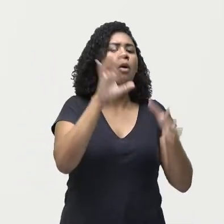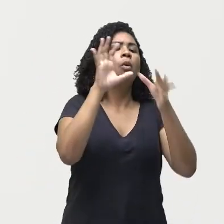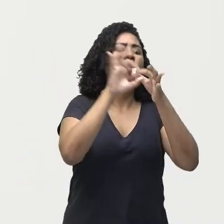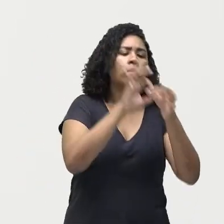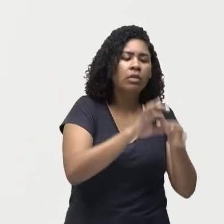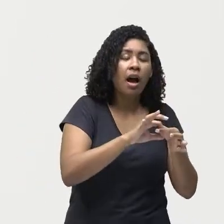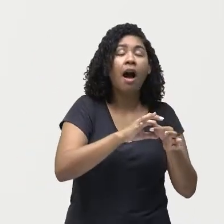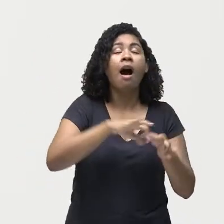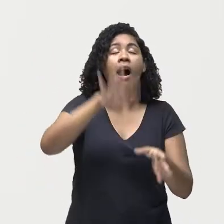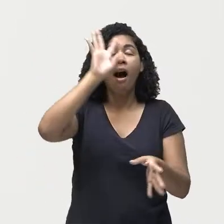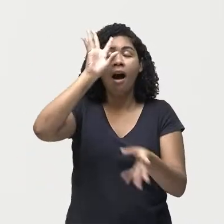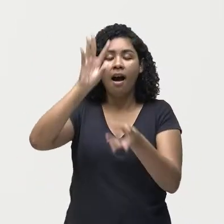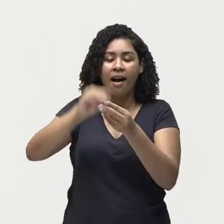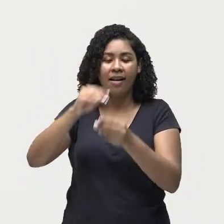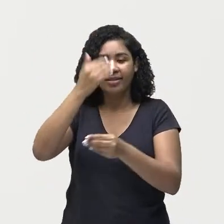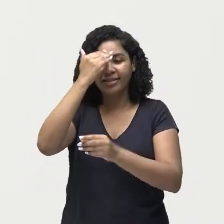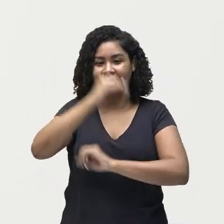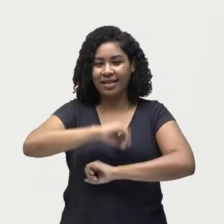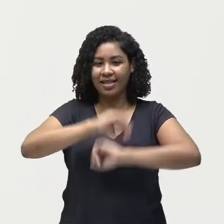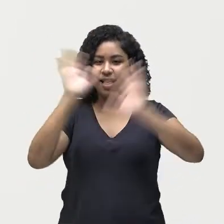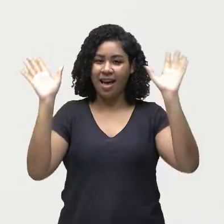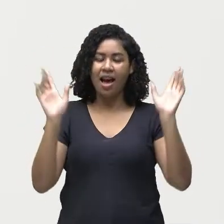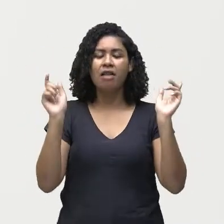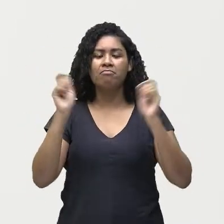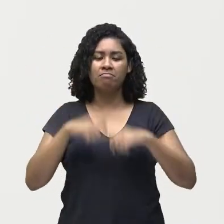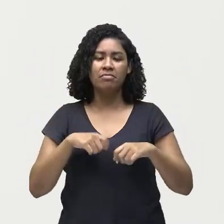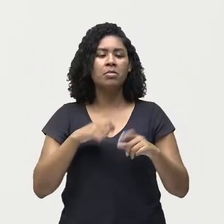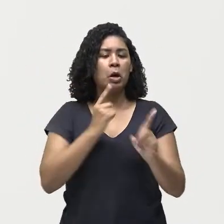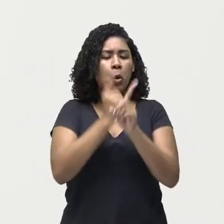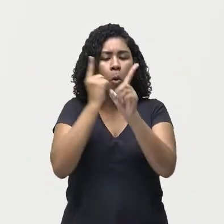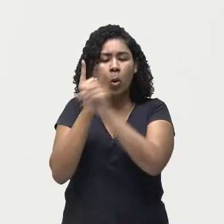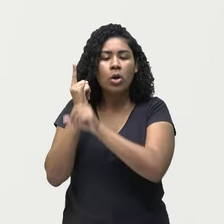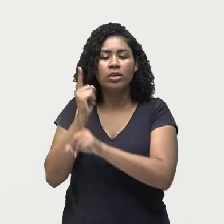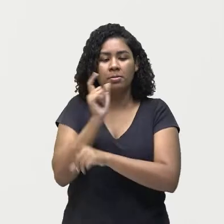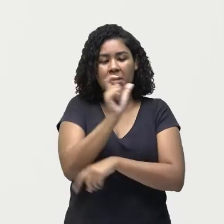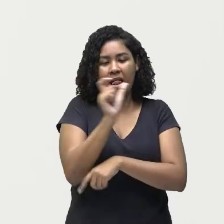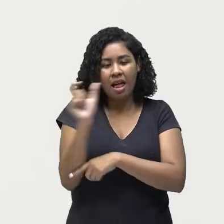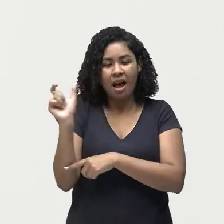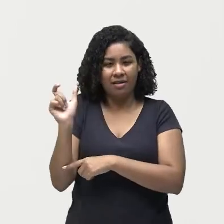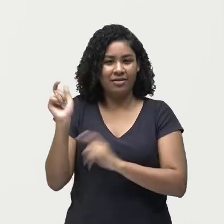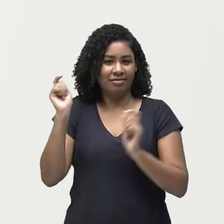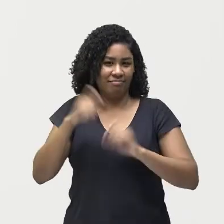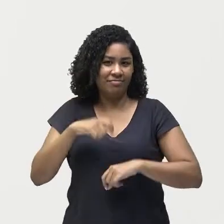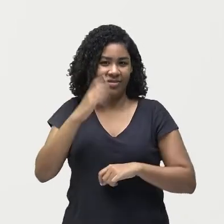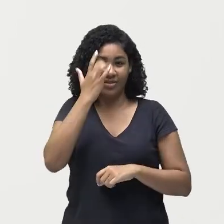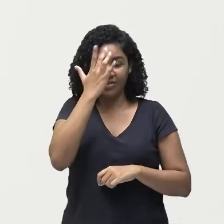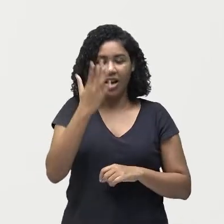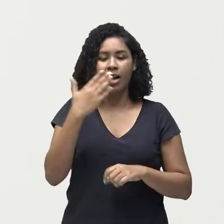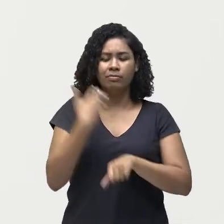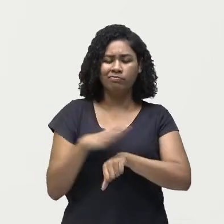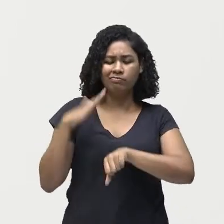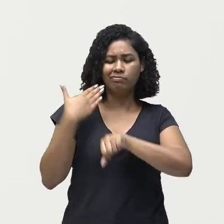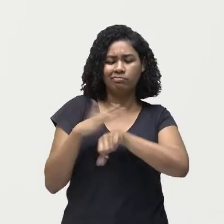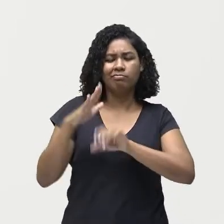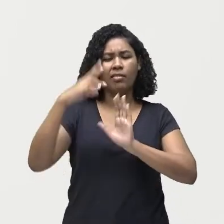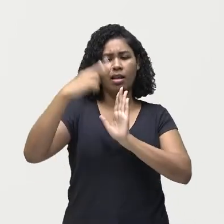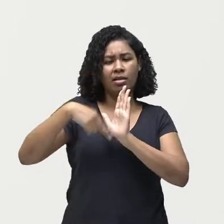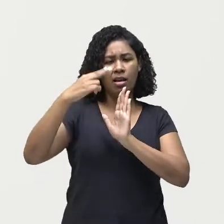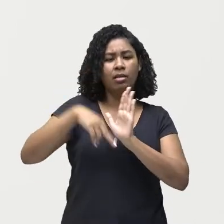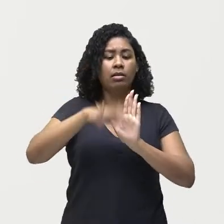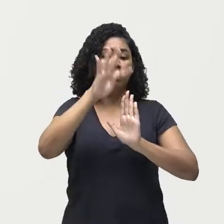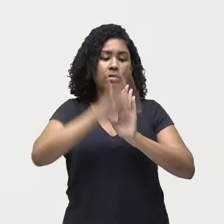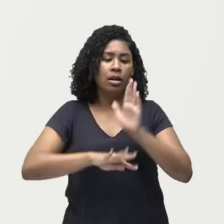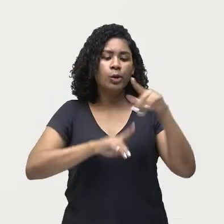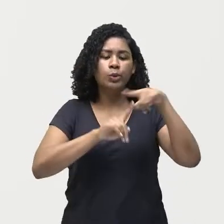porque você vai encontrar elas mais de uma vez aí, exercitando a leitura em textos diferentes,